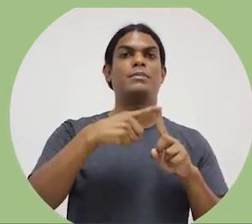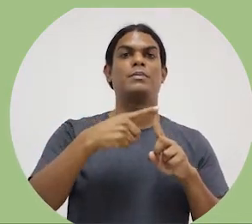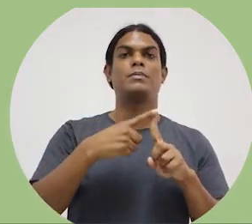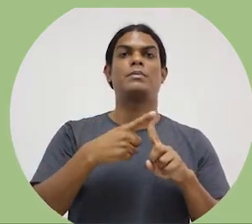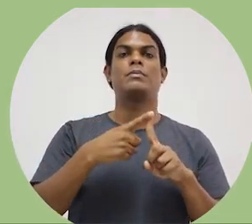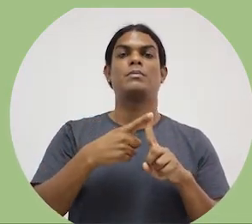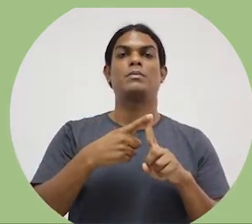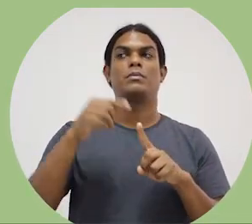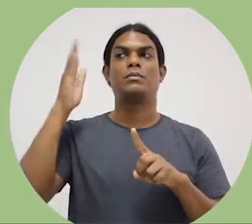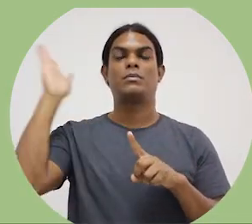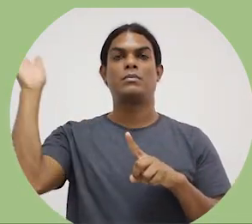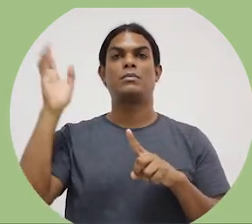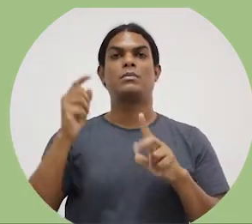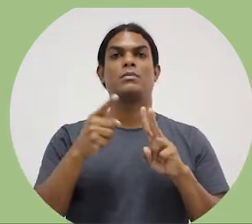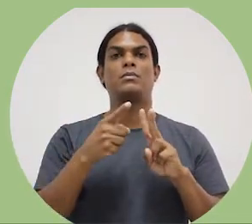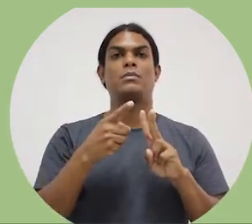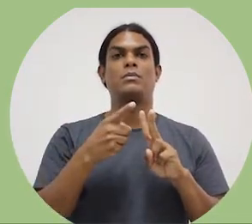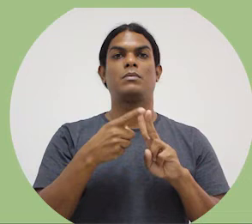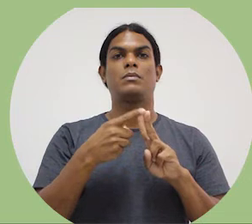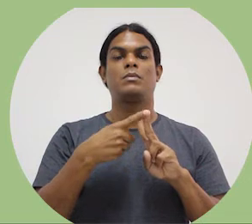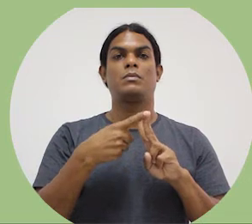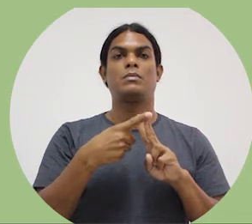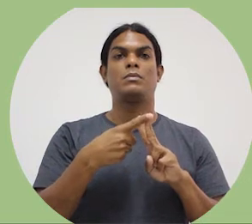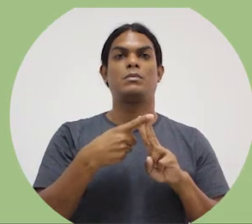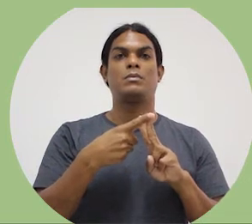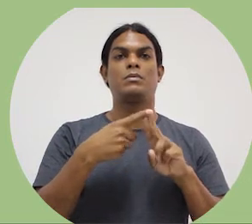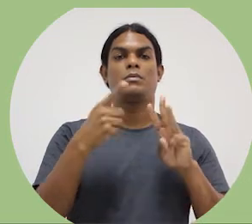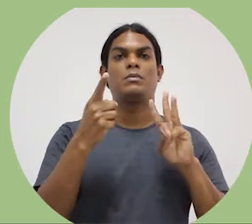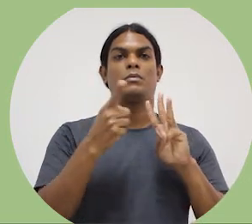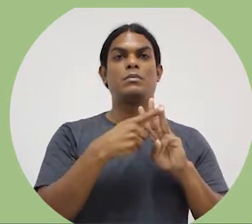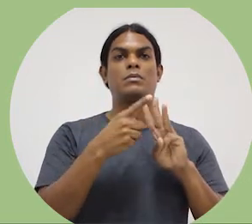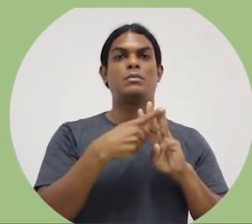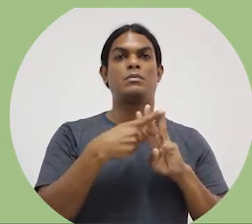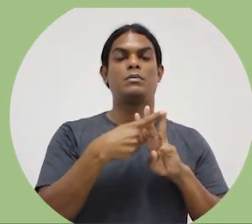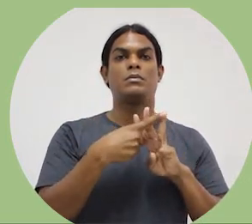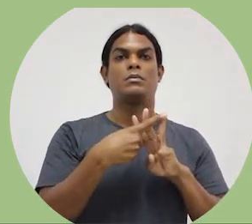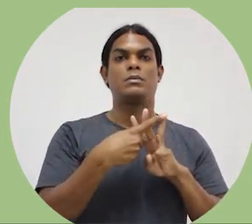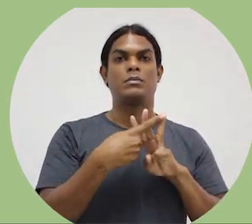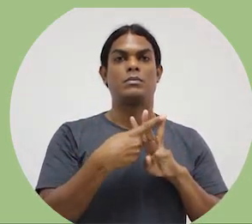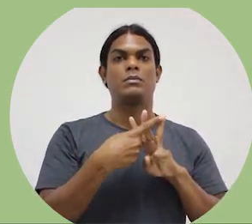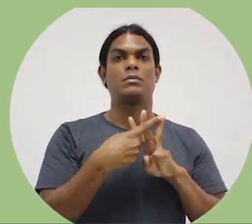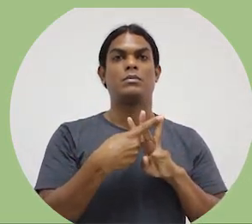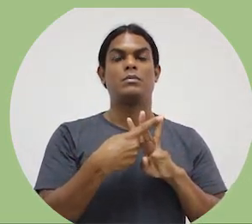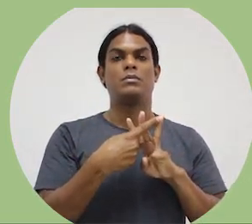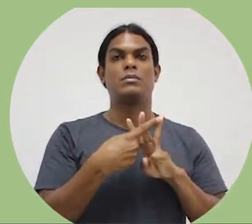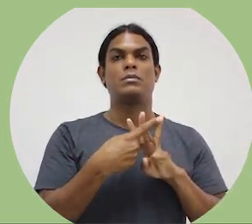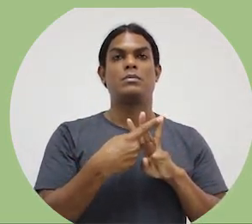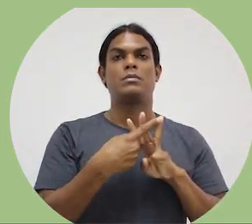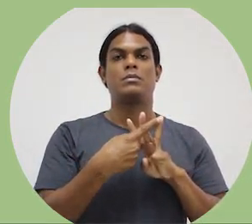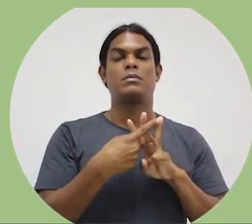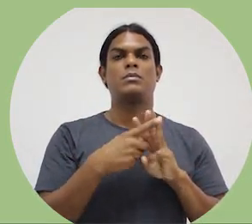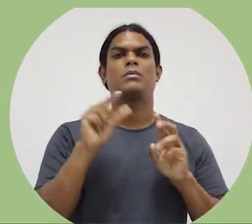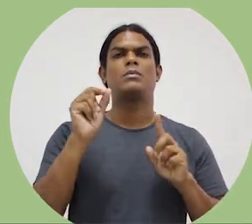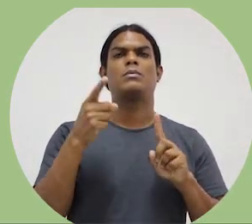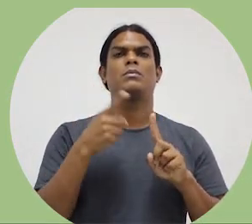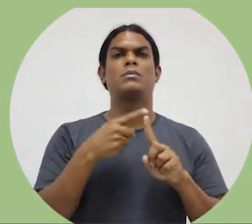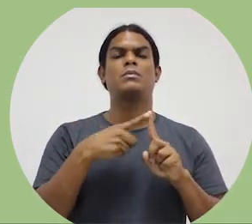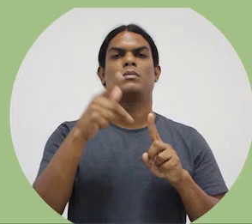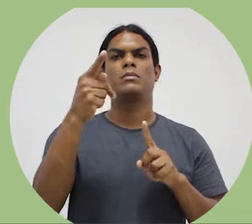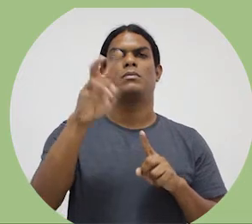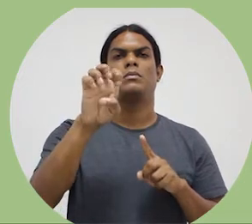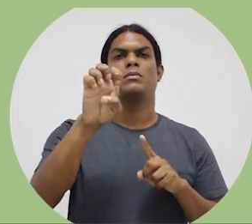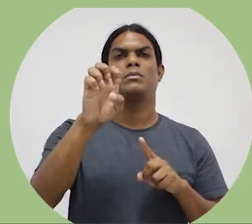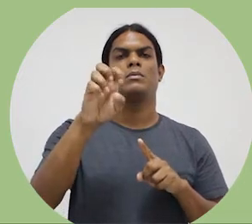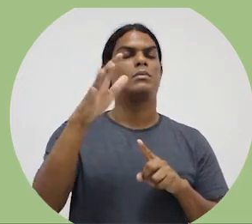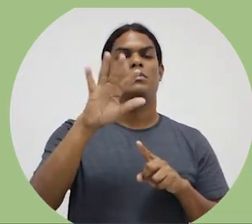os elementos de pré-transação, os elementos de transação e os elementos de pós-transação. O que são os